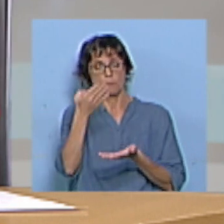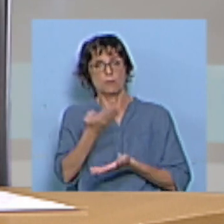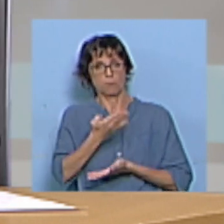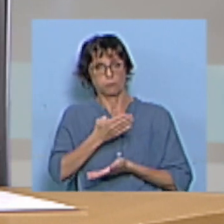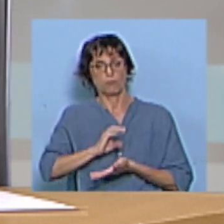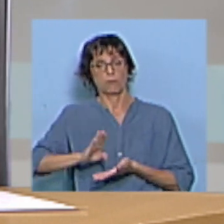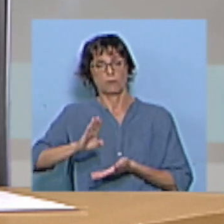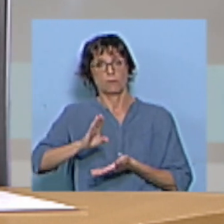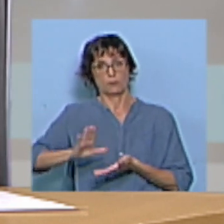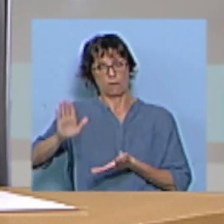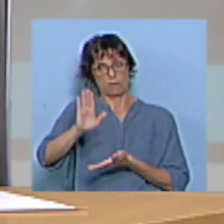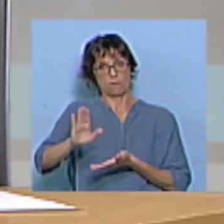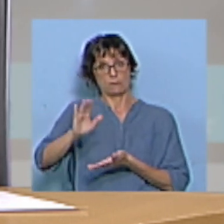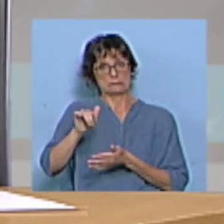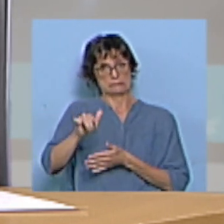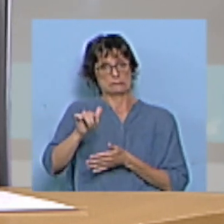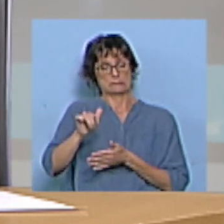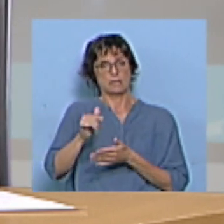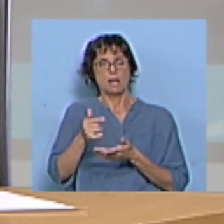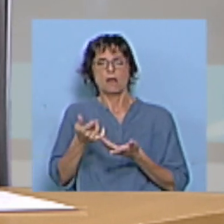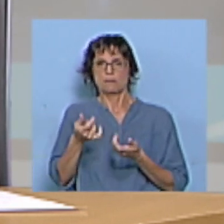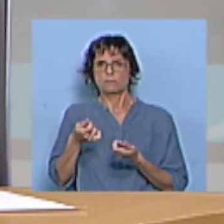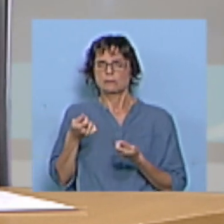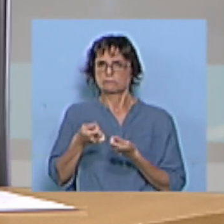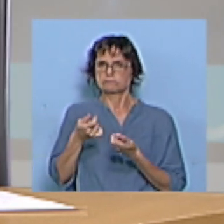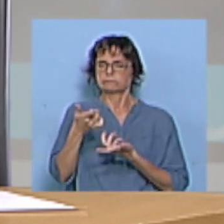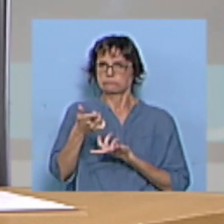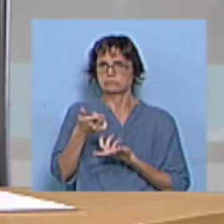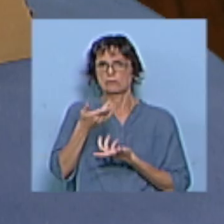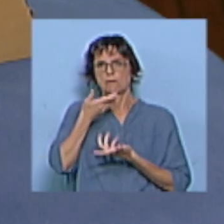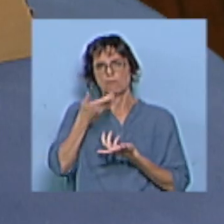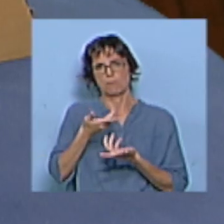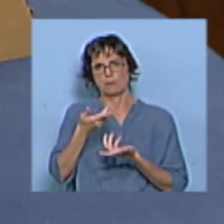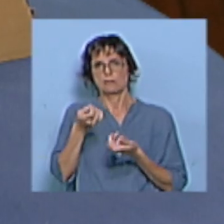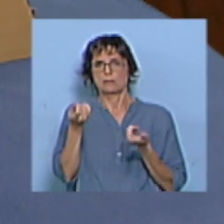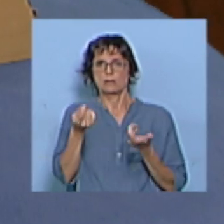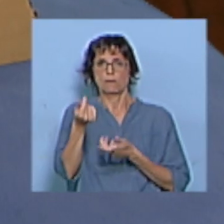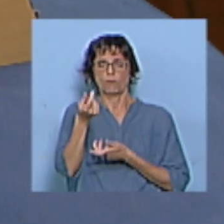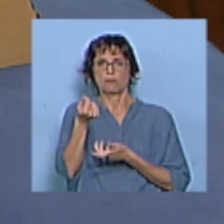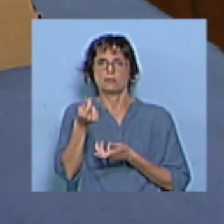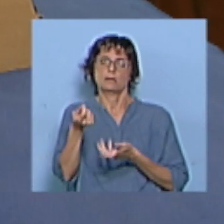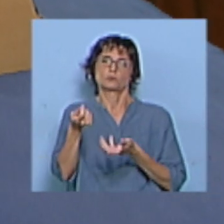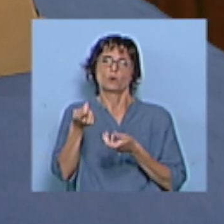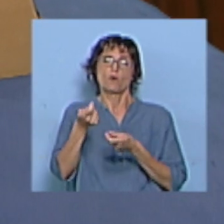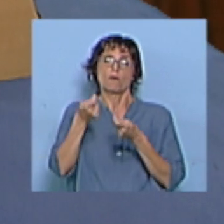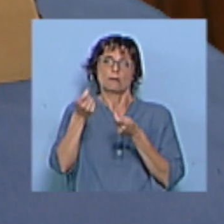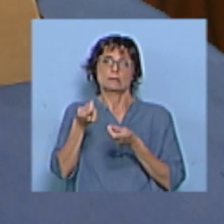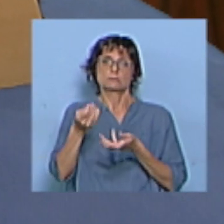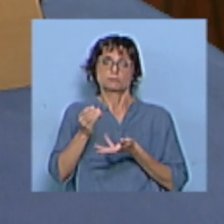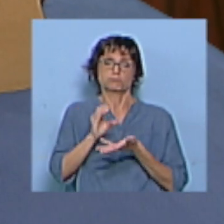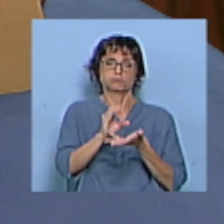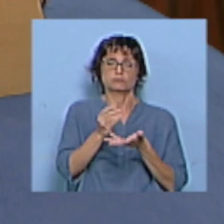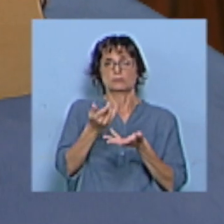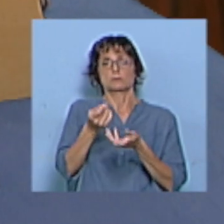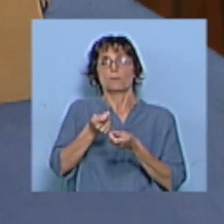maior fatia fosse a fundo perdido, porque nem as empresas têm grande capacidade de se endividarem